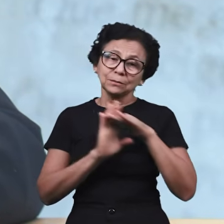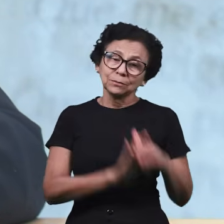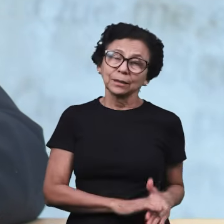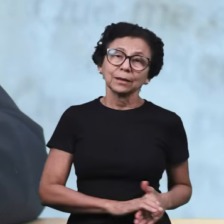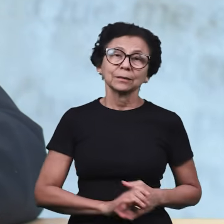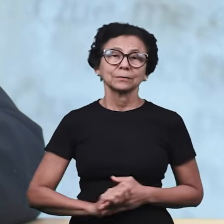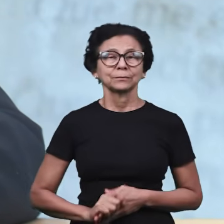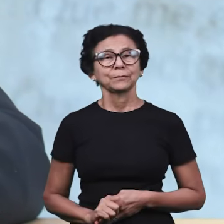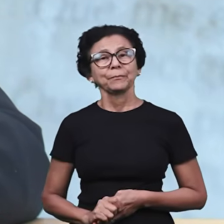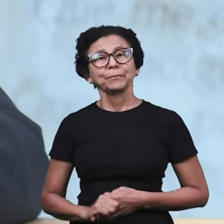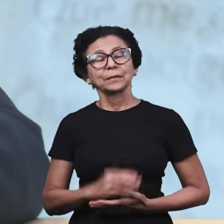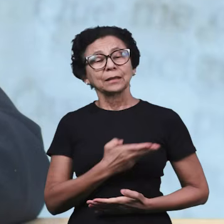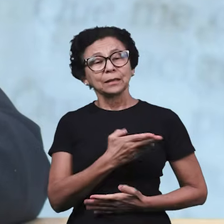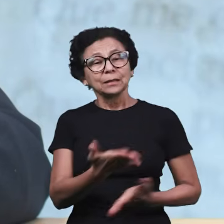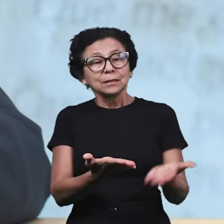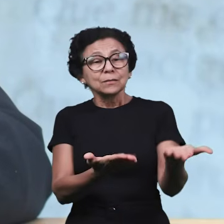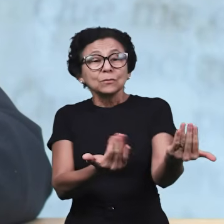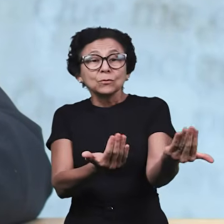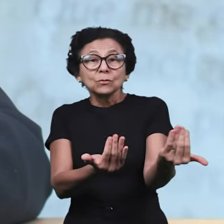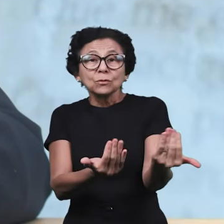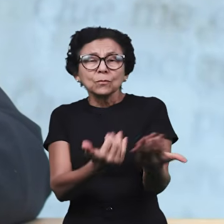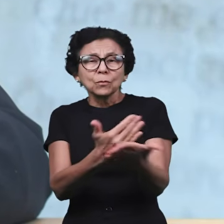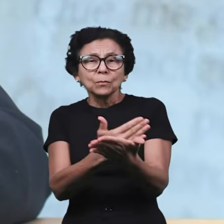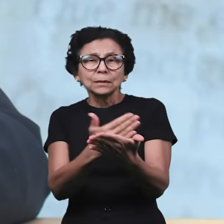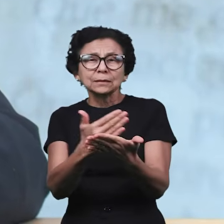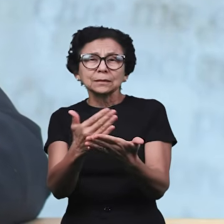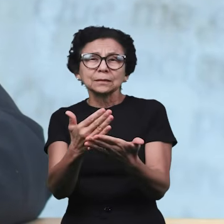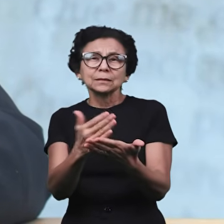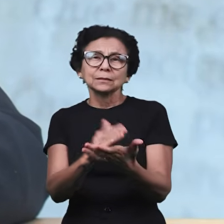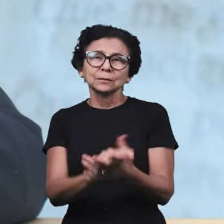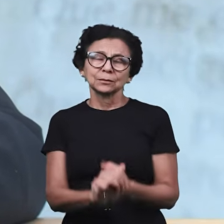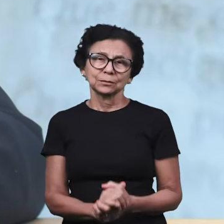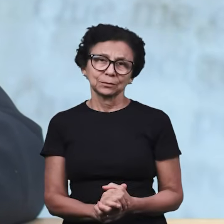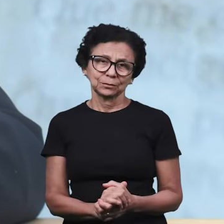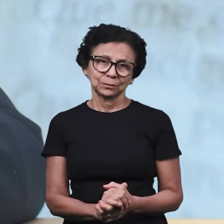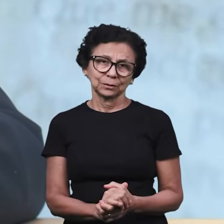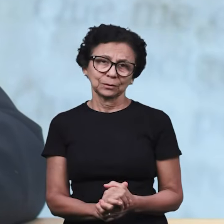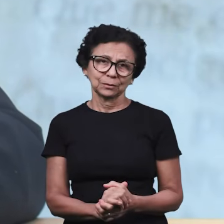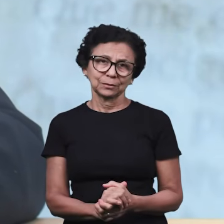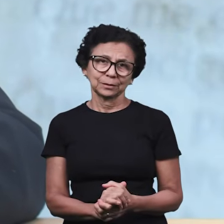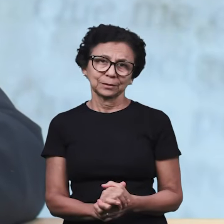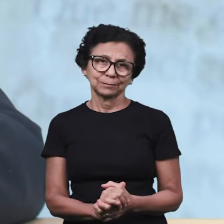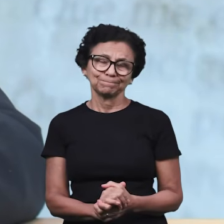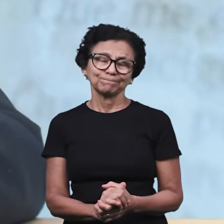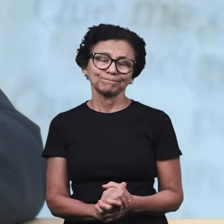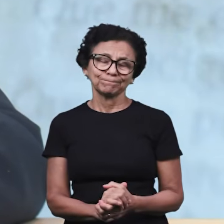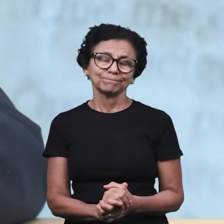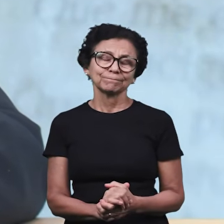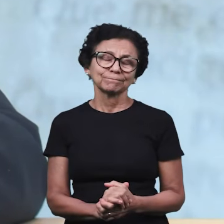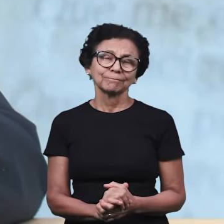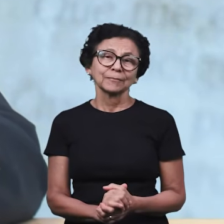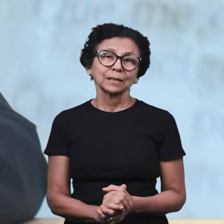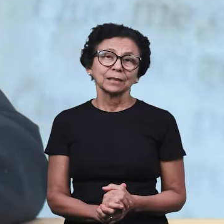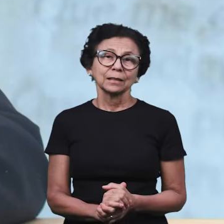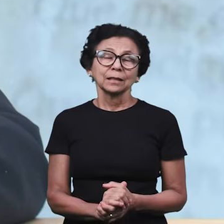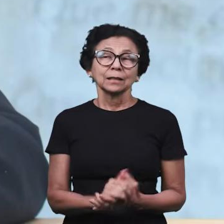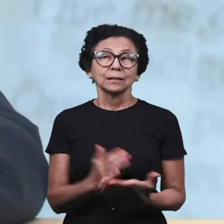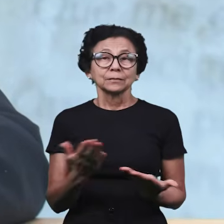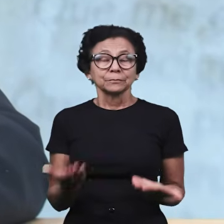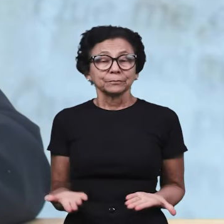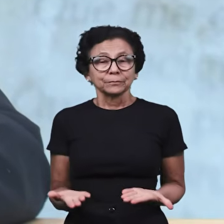sua juventude, na flor da sua vida, a perder essa vida. Então nós ficamos pensando, será que valeu a